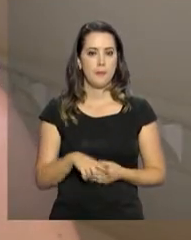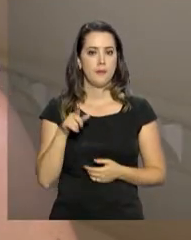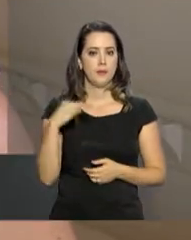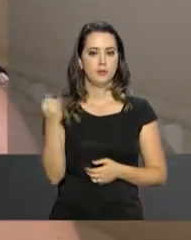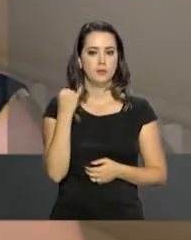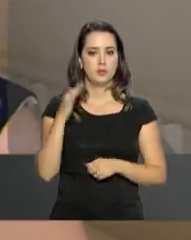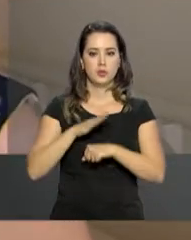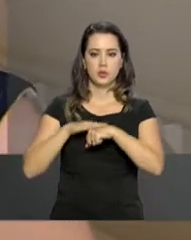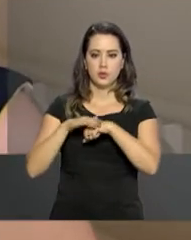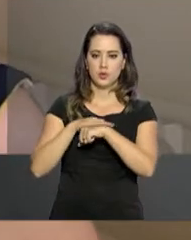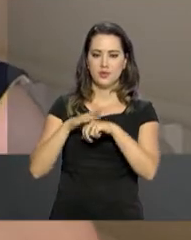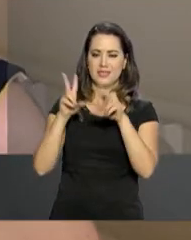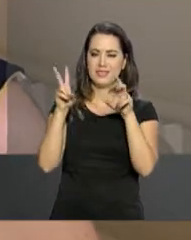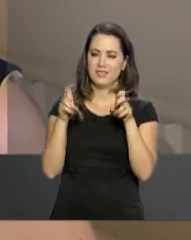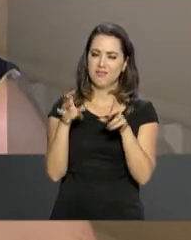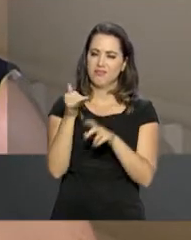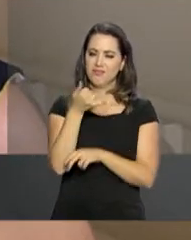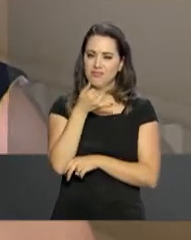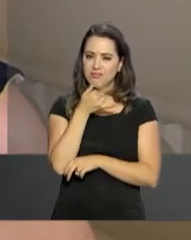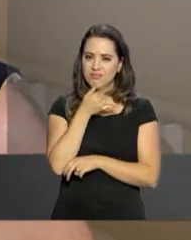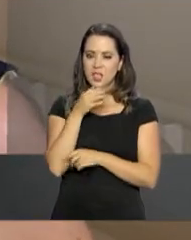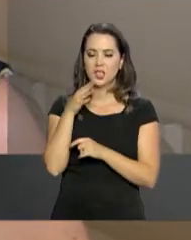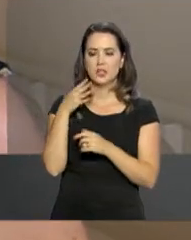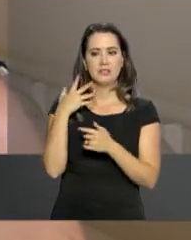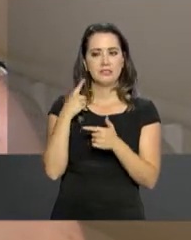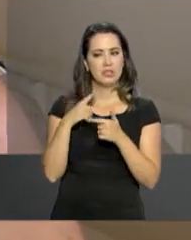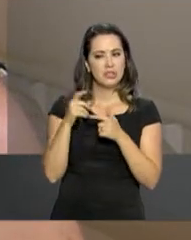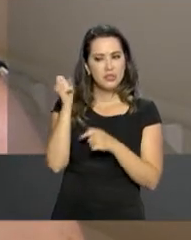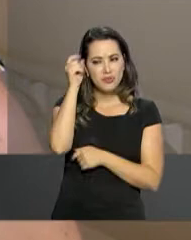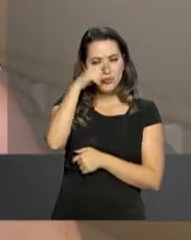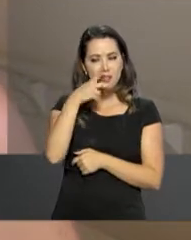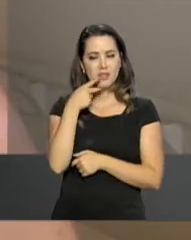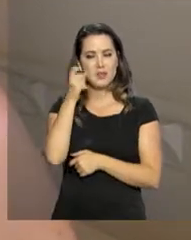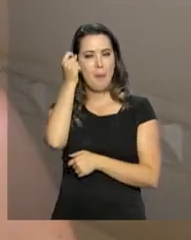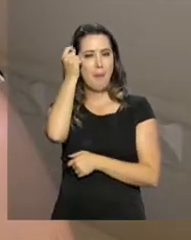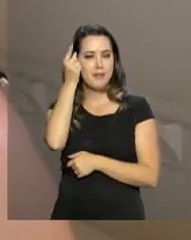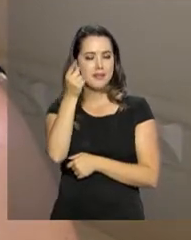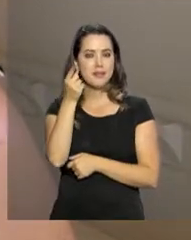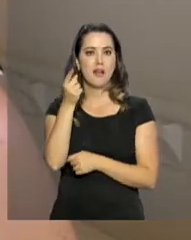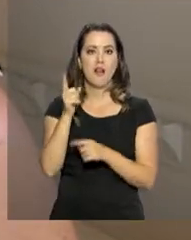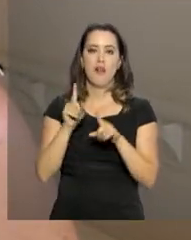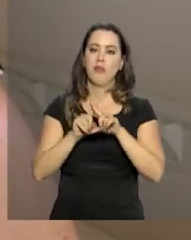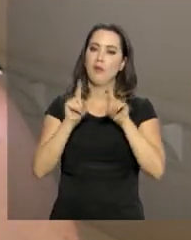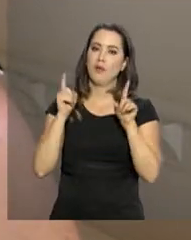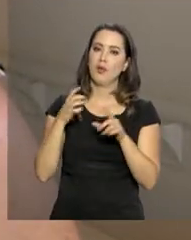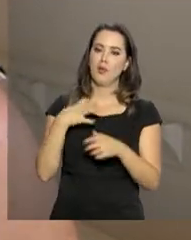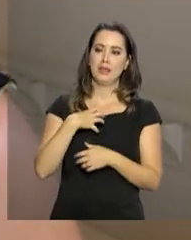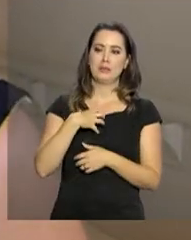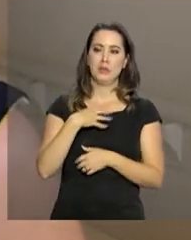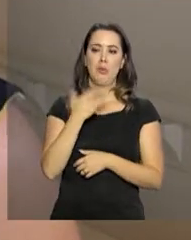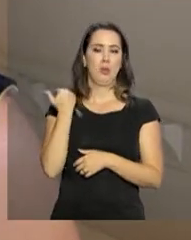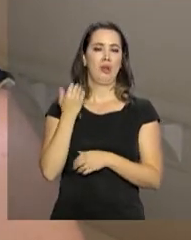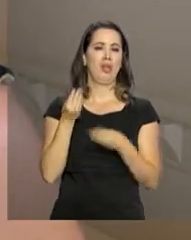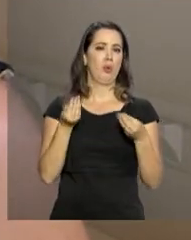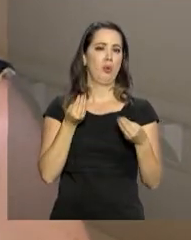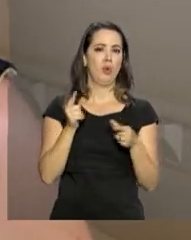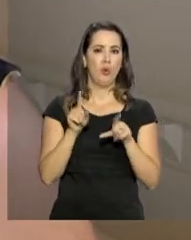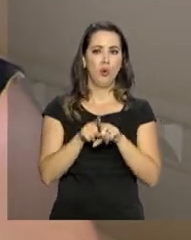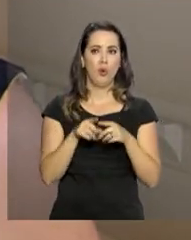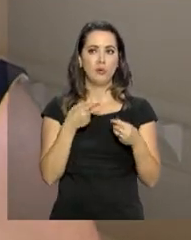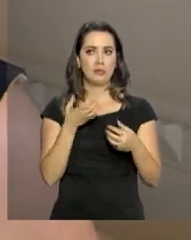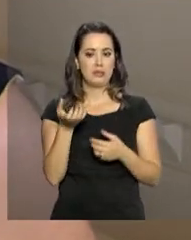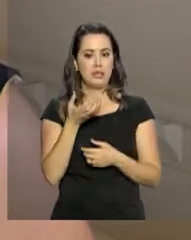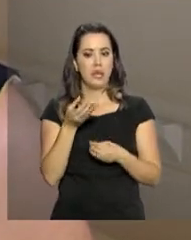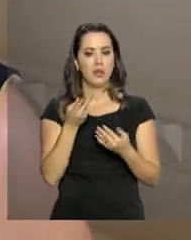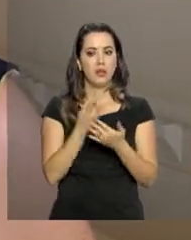gente conversar. Eu sei que é um tema delicado, né? A gente tem dificuldade mesmo em pensar nisso, né? Quando será que eu vou falecer e como será que eu